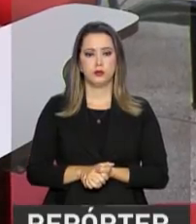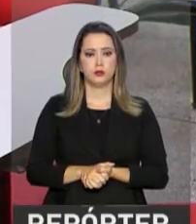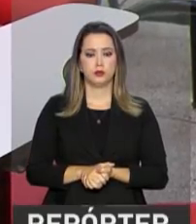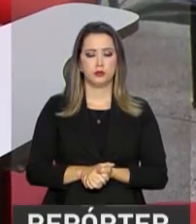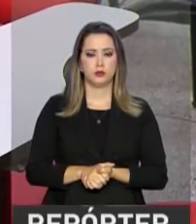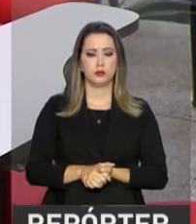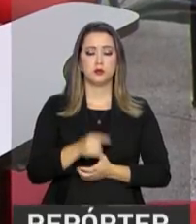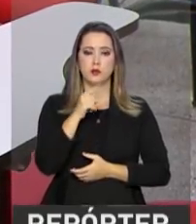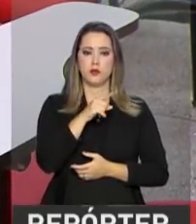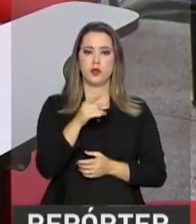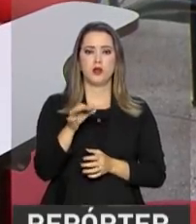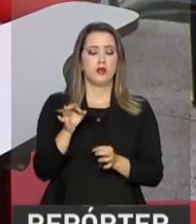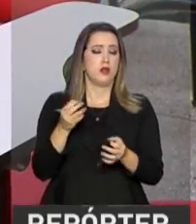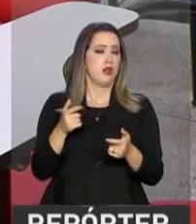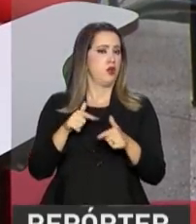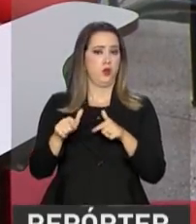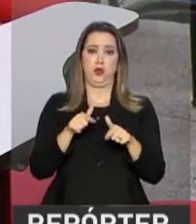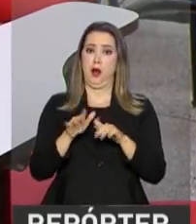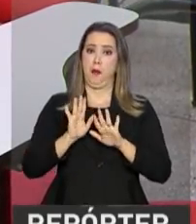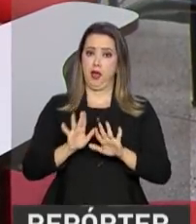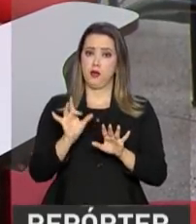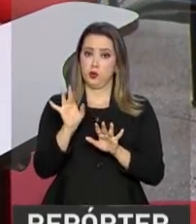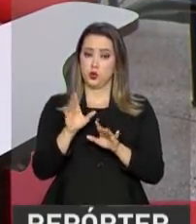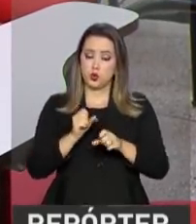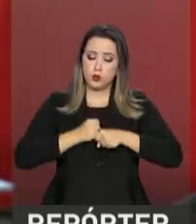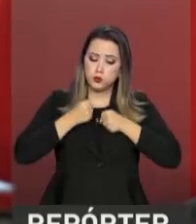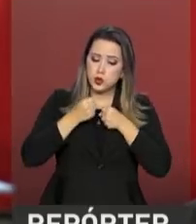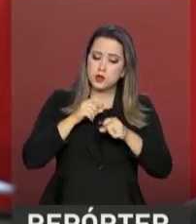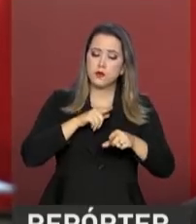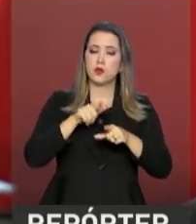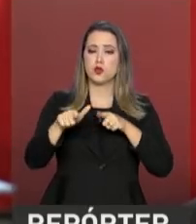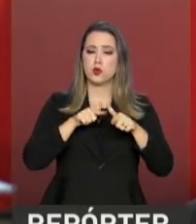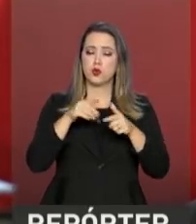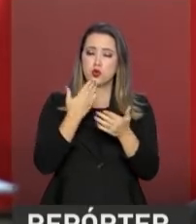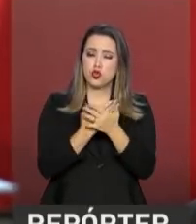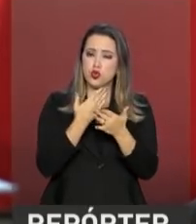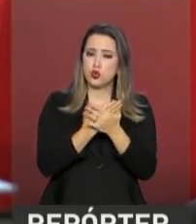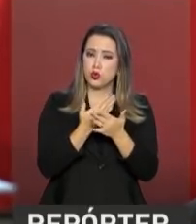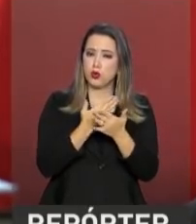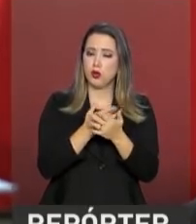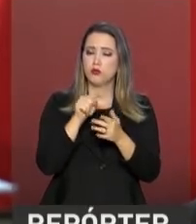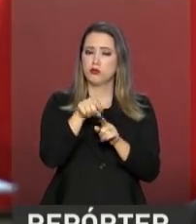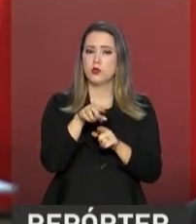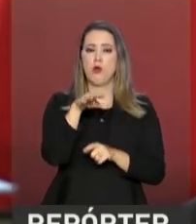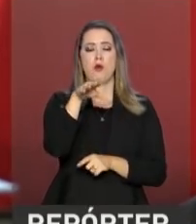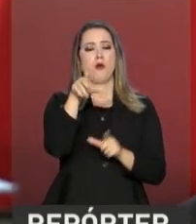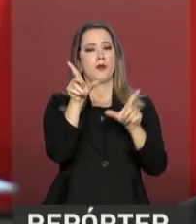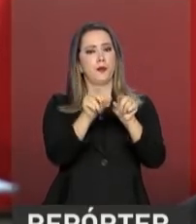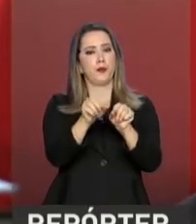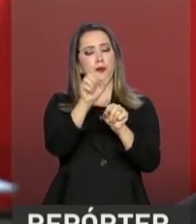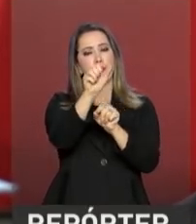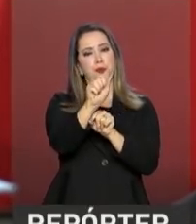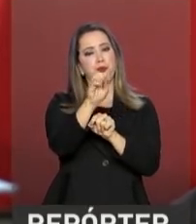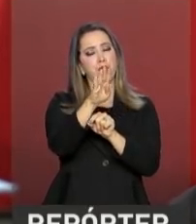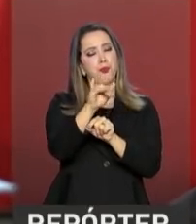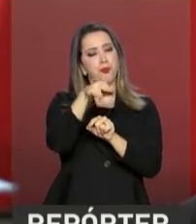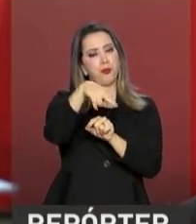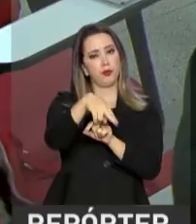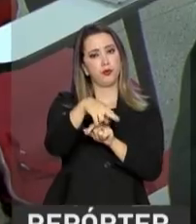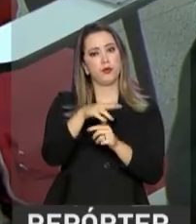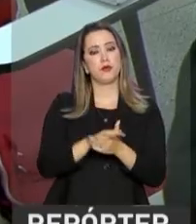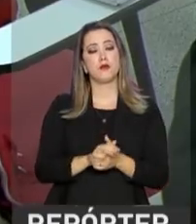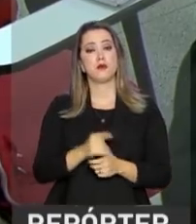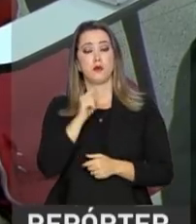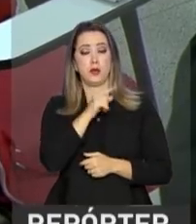talita parou de trabalhar para se dedicar totalmente ao sonho de trabalhar na agência brasileira de inteligência abin